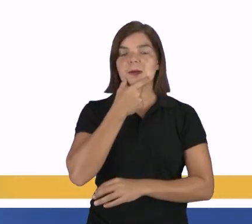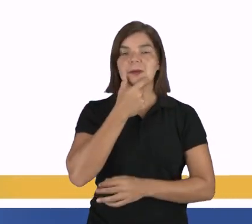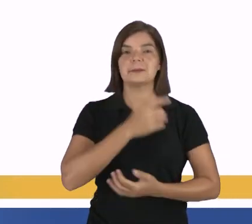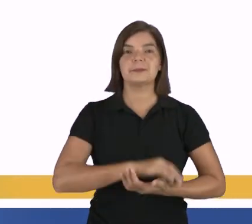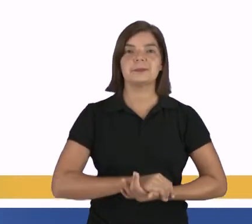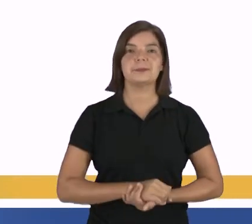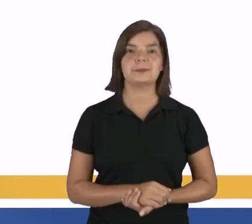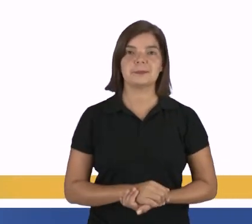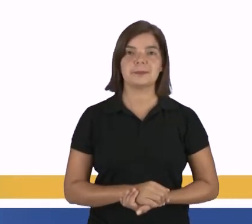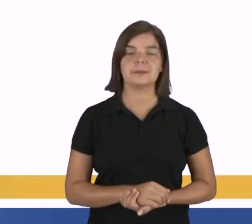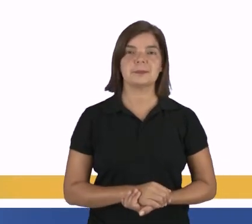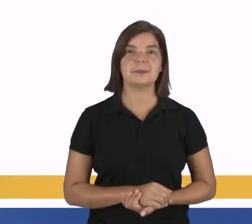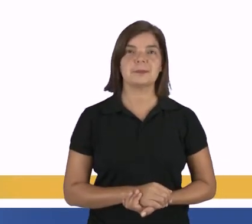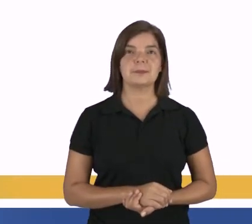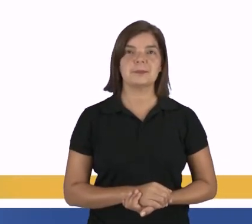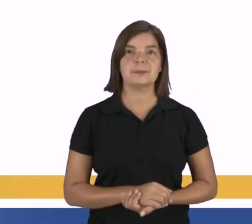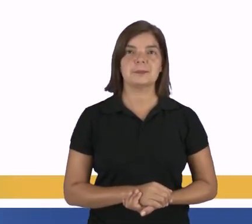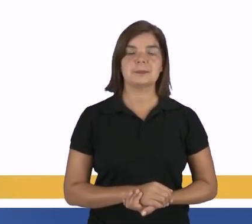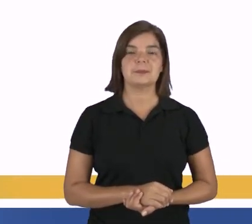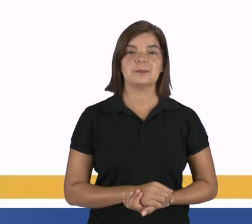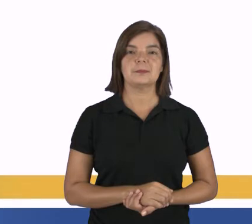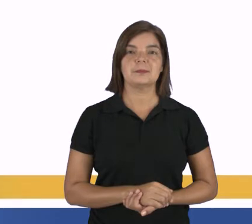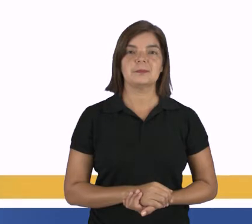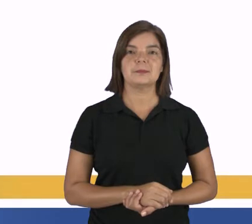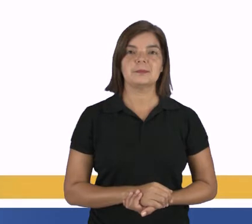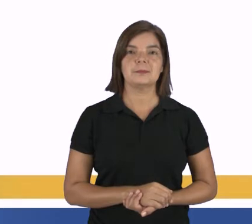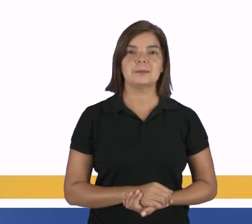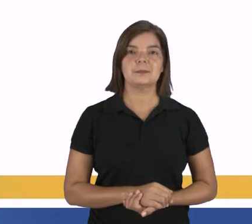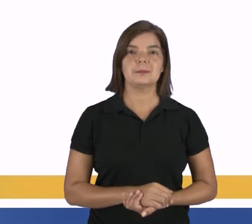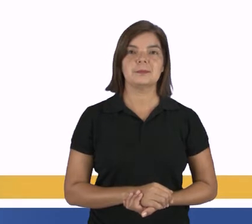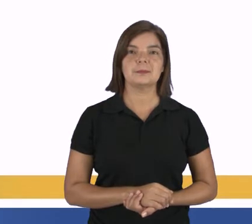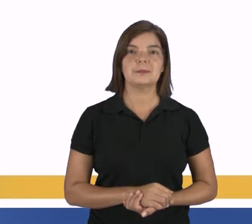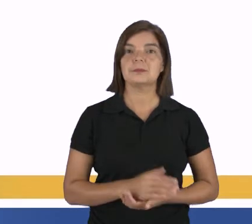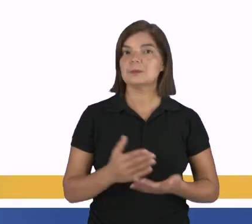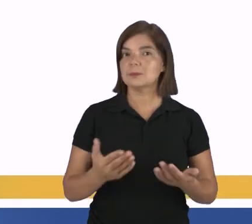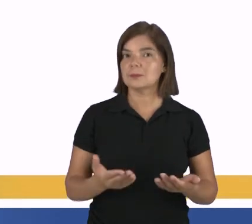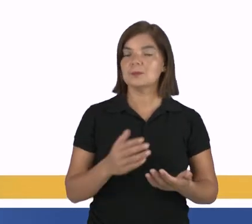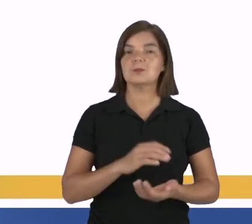takes me 5 minutes to feed my dogs. Né?